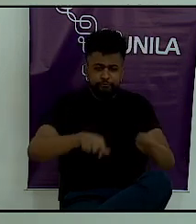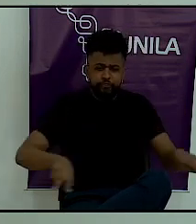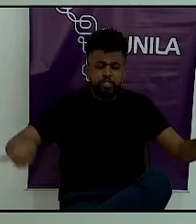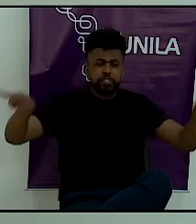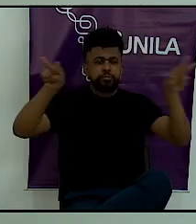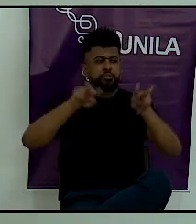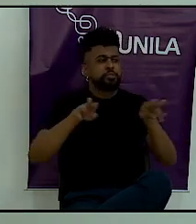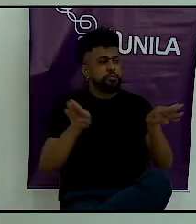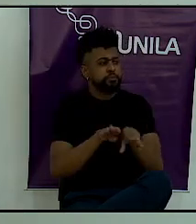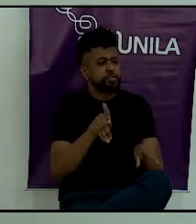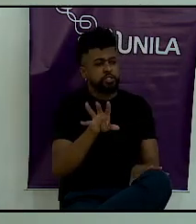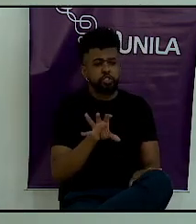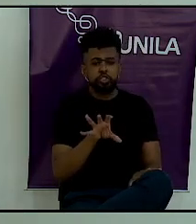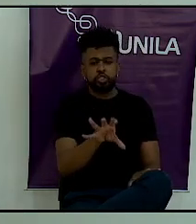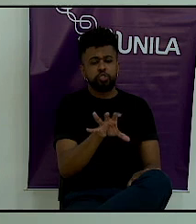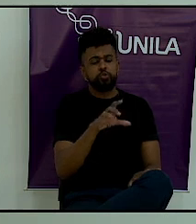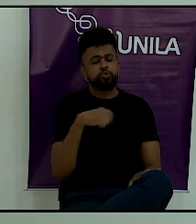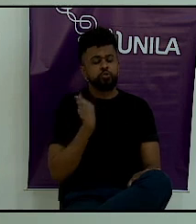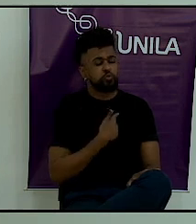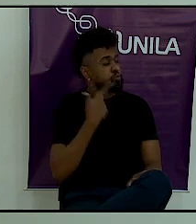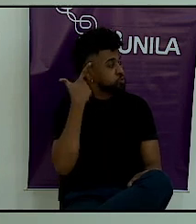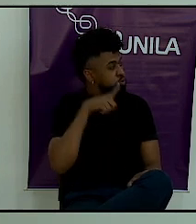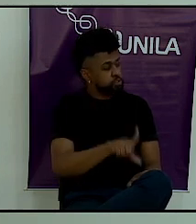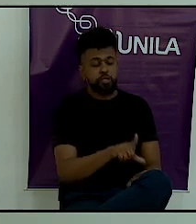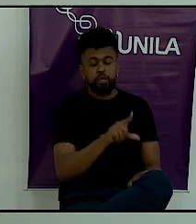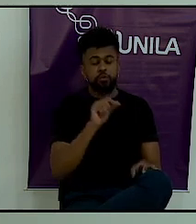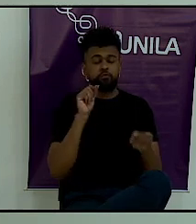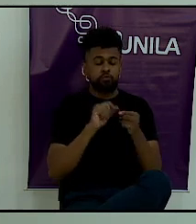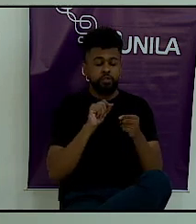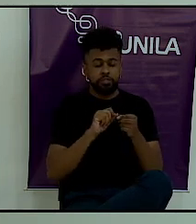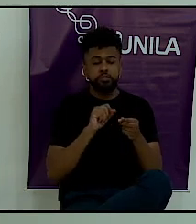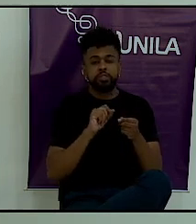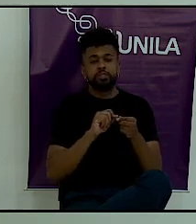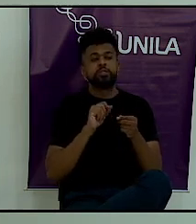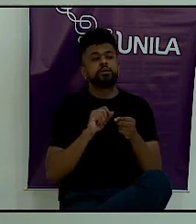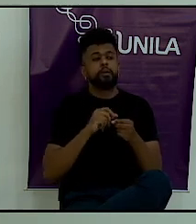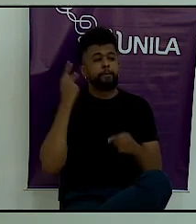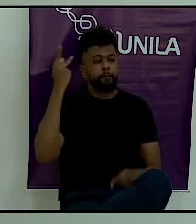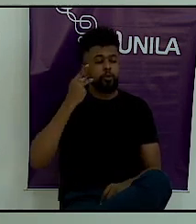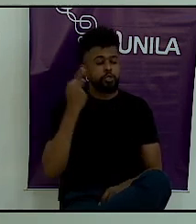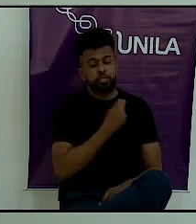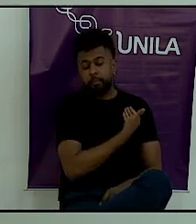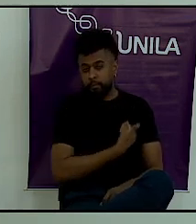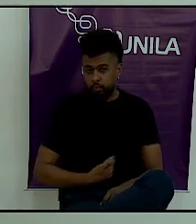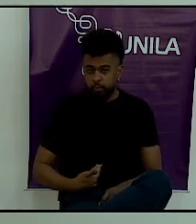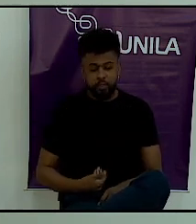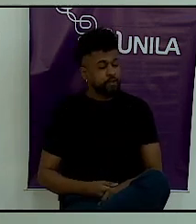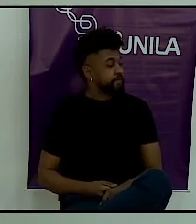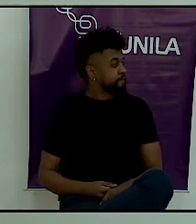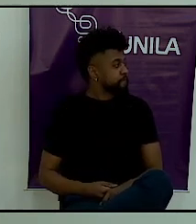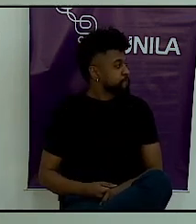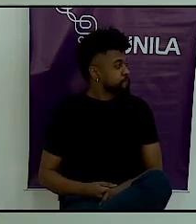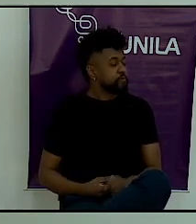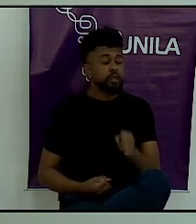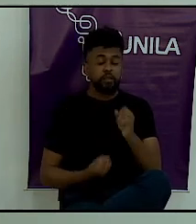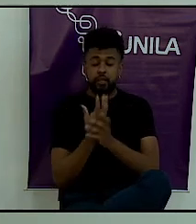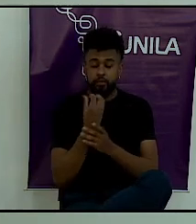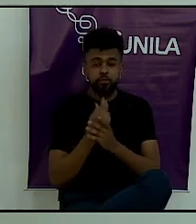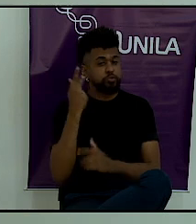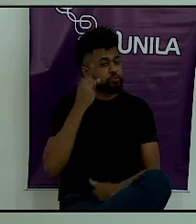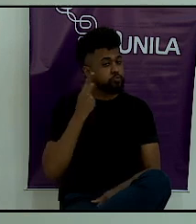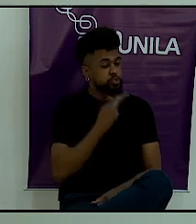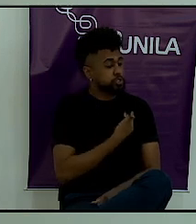visibilidade e, desse modo, como dissemos, possam incidir em políticas públicas, né, na elaboração de